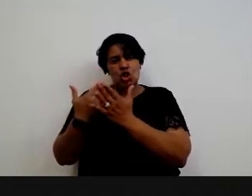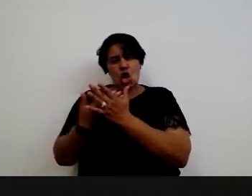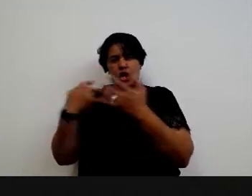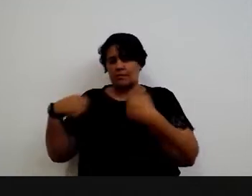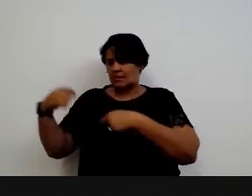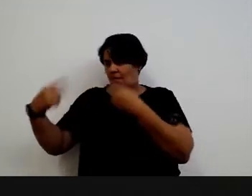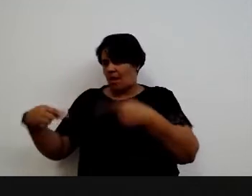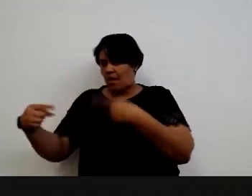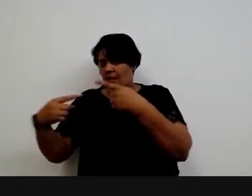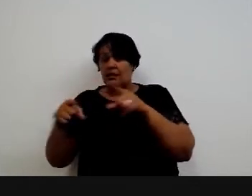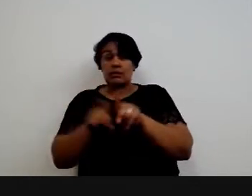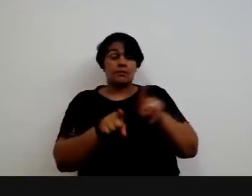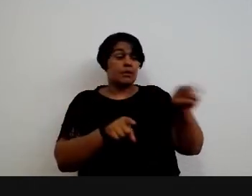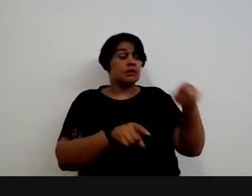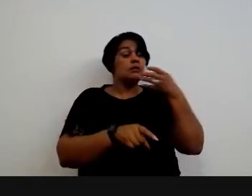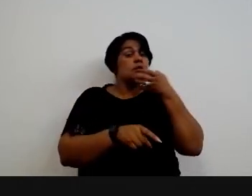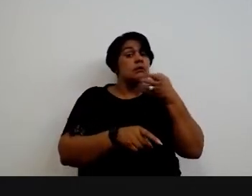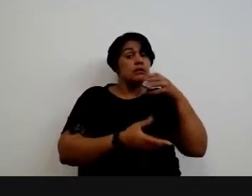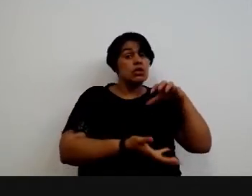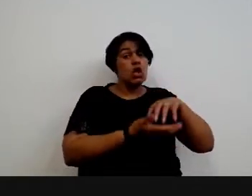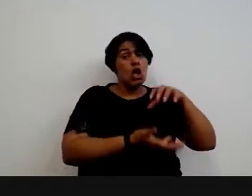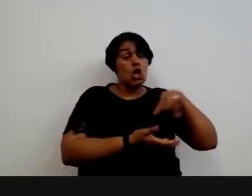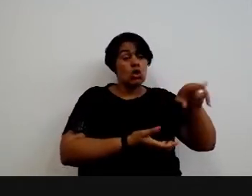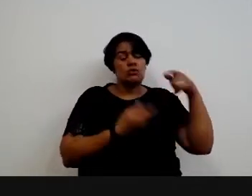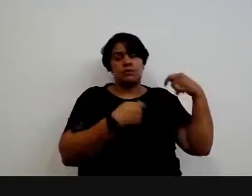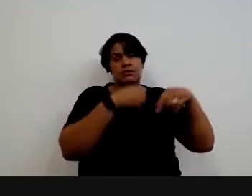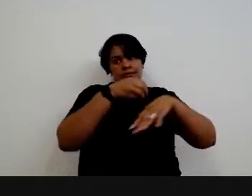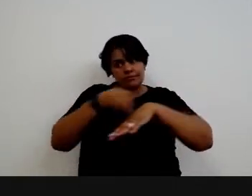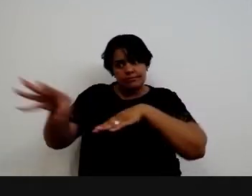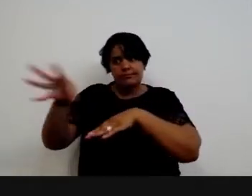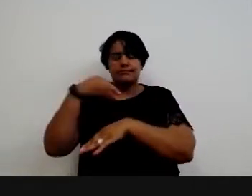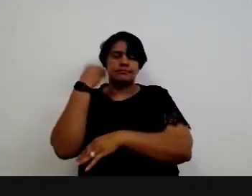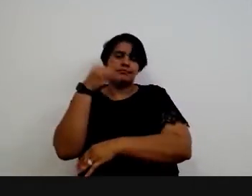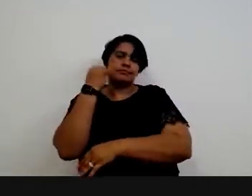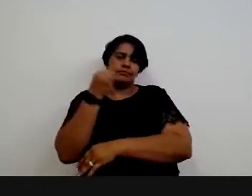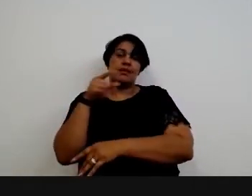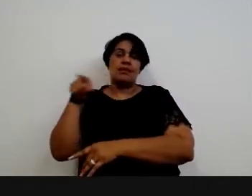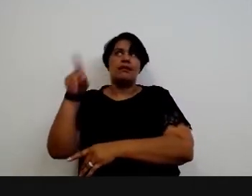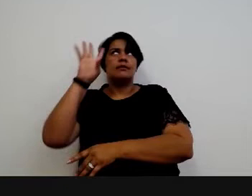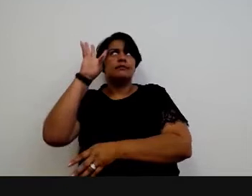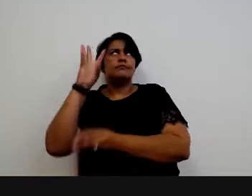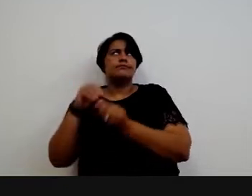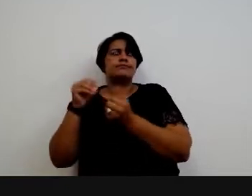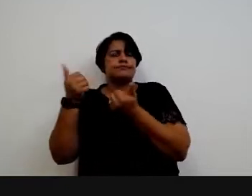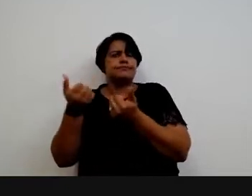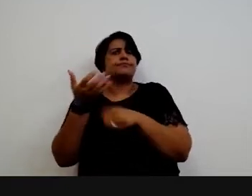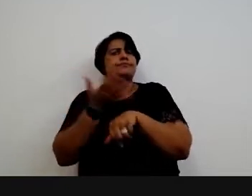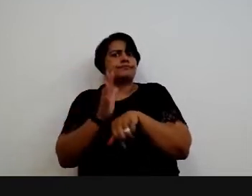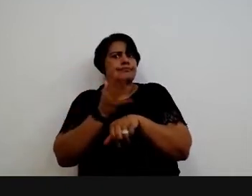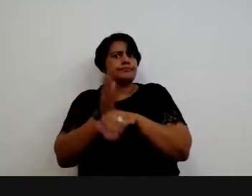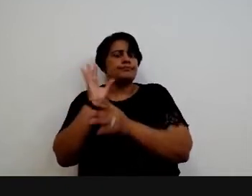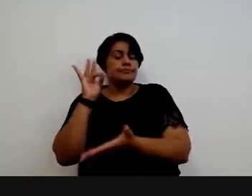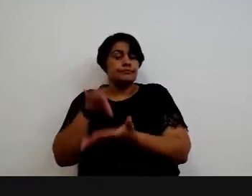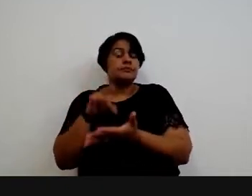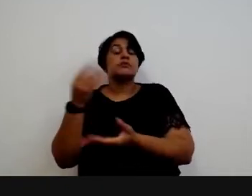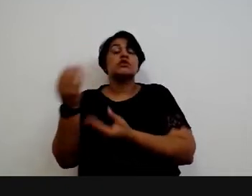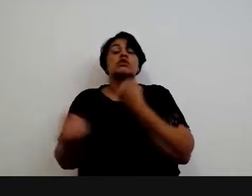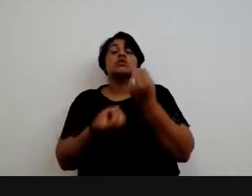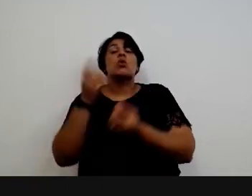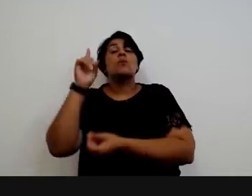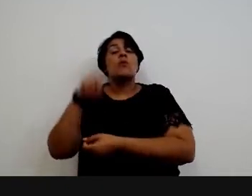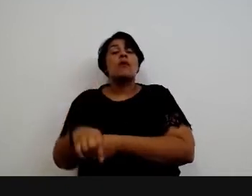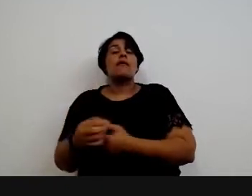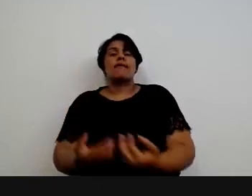que precisa passar toda a sua experiência, tudo que vivenciou para esses jovens, para que eles possam compreender, muito também na prática, o que